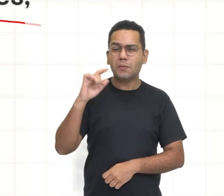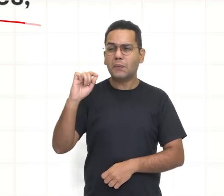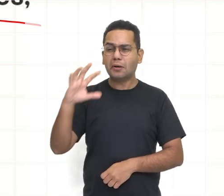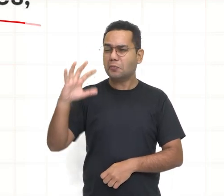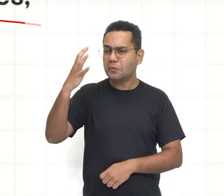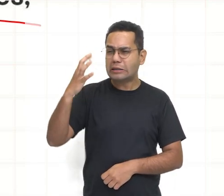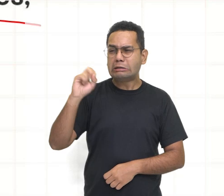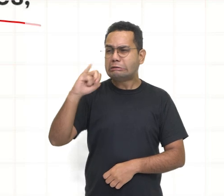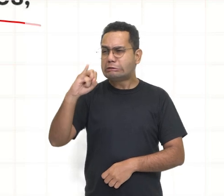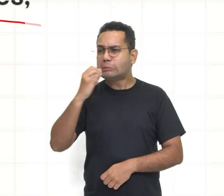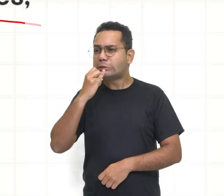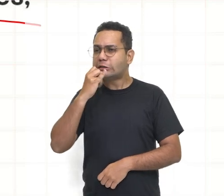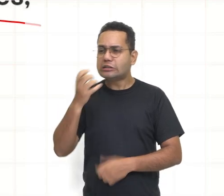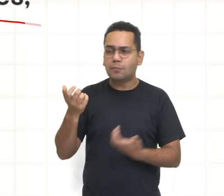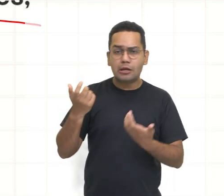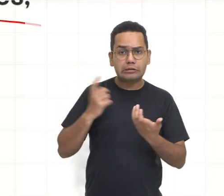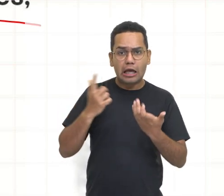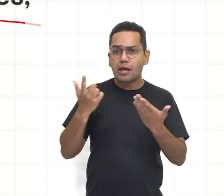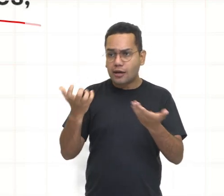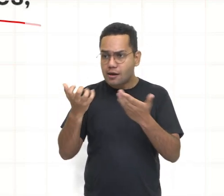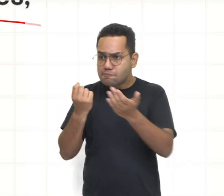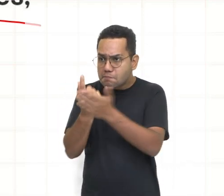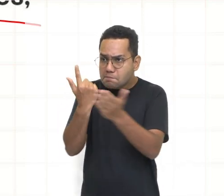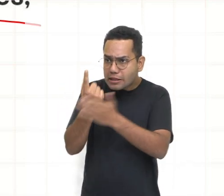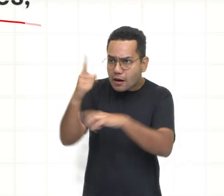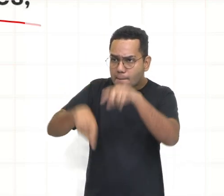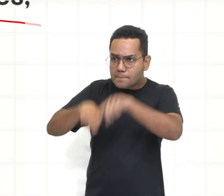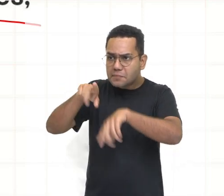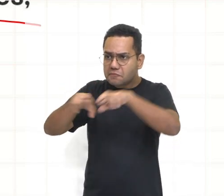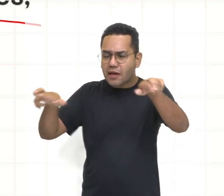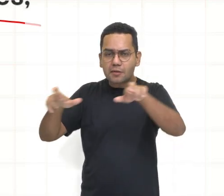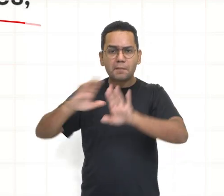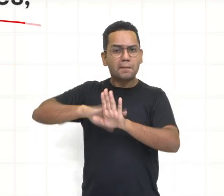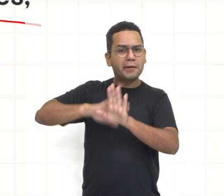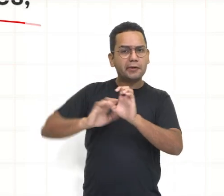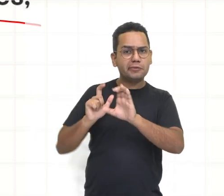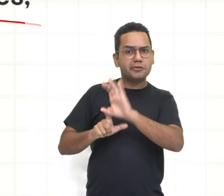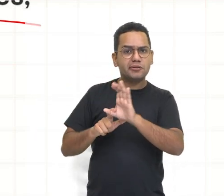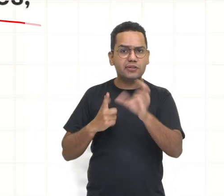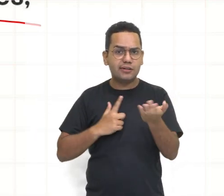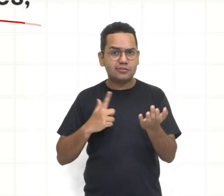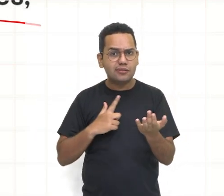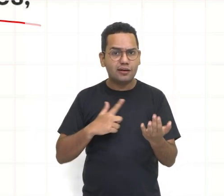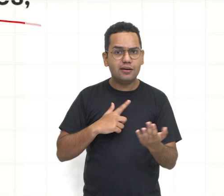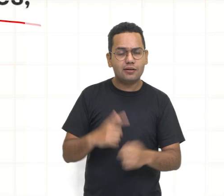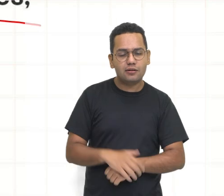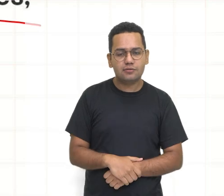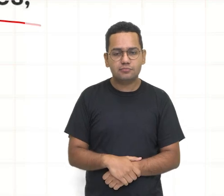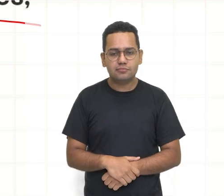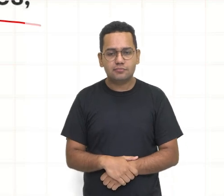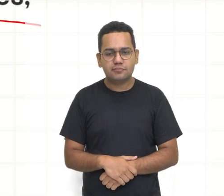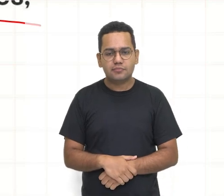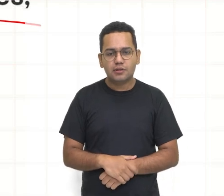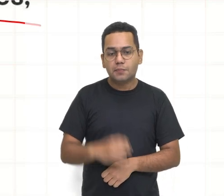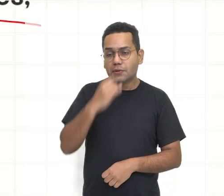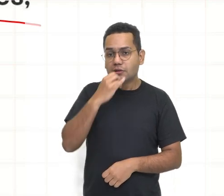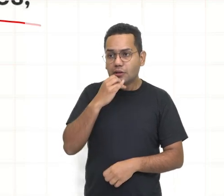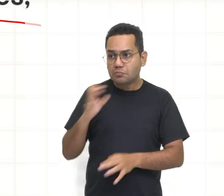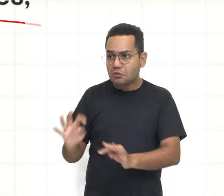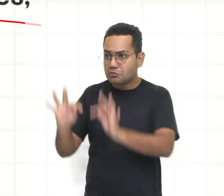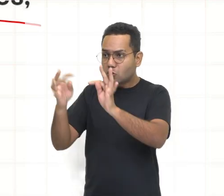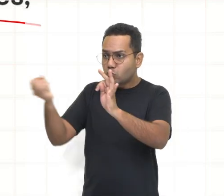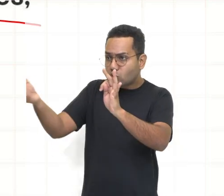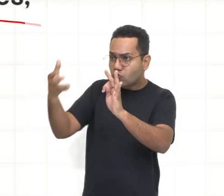endividado. Por quê? Porque ele sempre está buscando consumir produtos cada vez mais desenvolvidos, cada vez com uma tecnologia cada